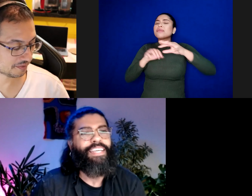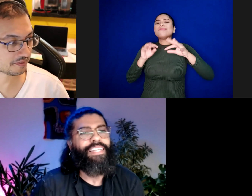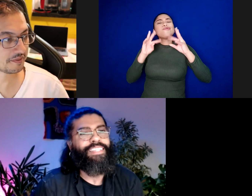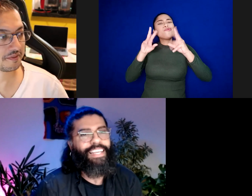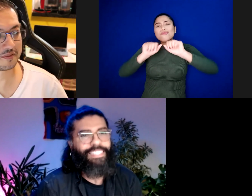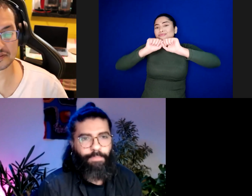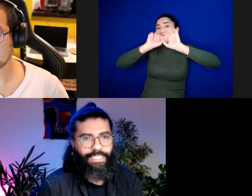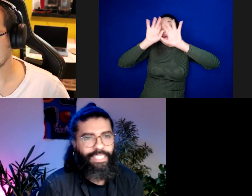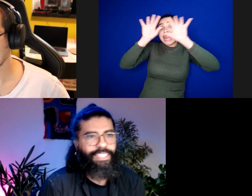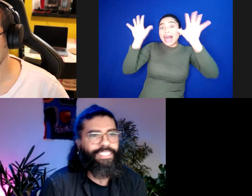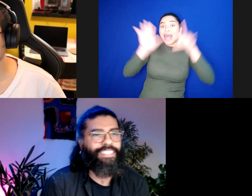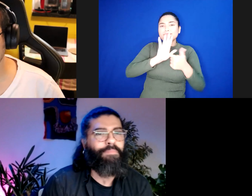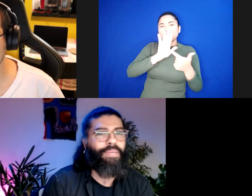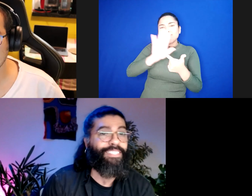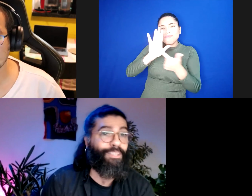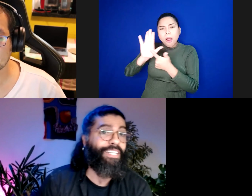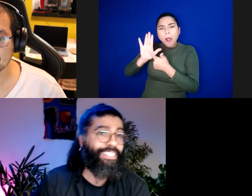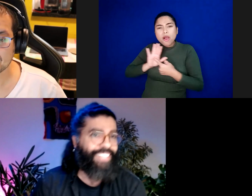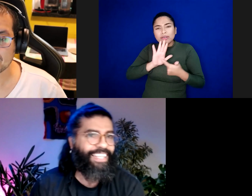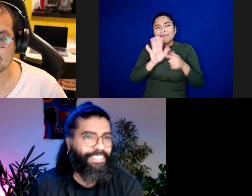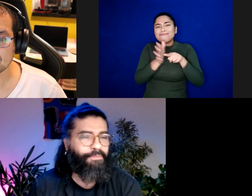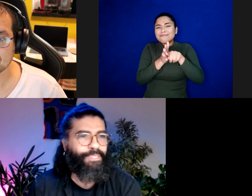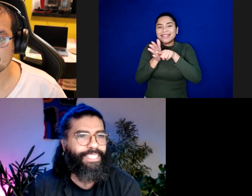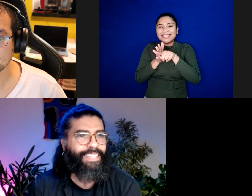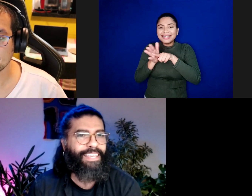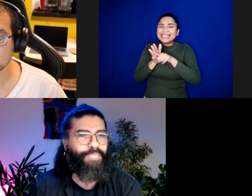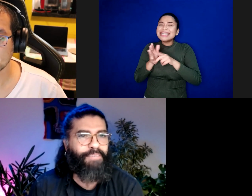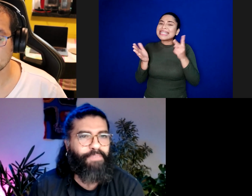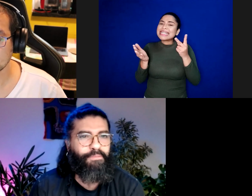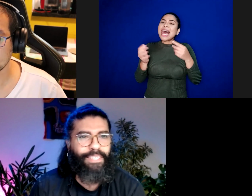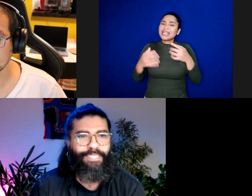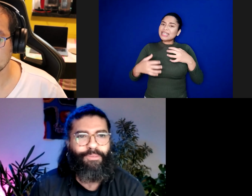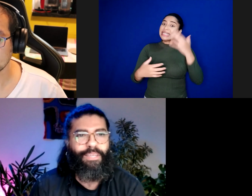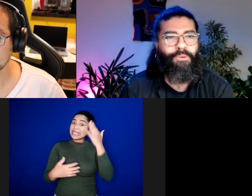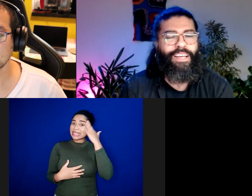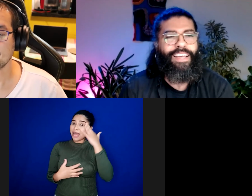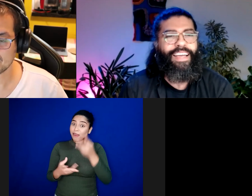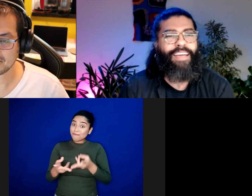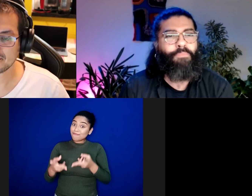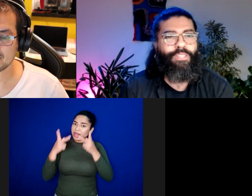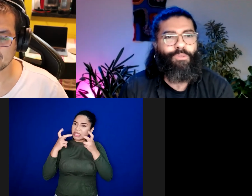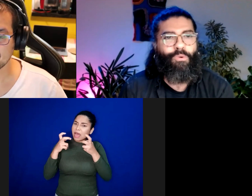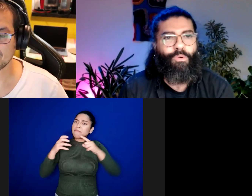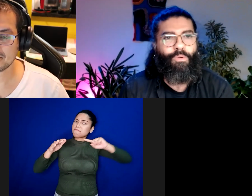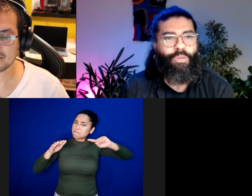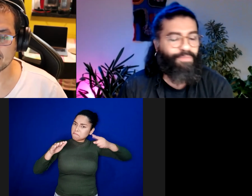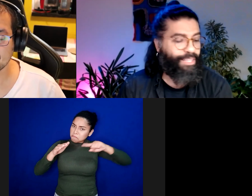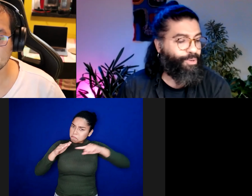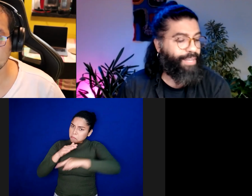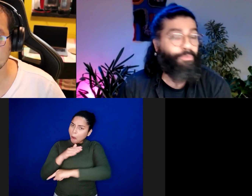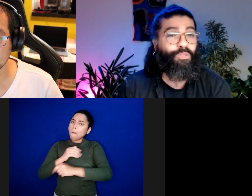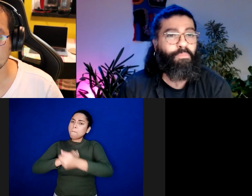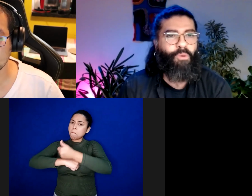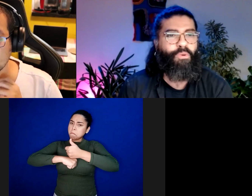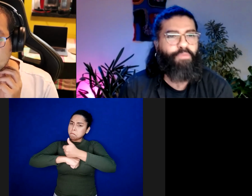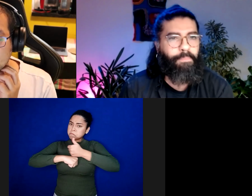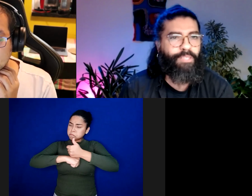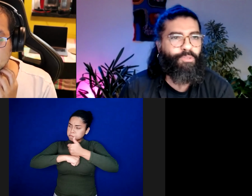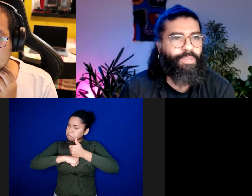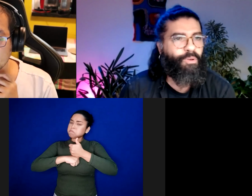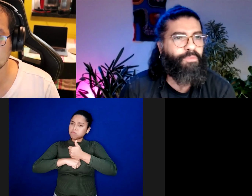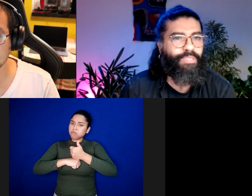que você tem dessas pesquisas da imersão que a gente sente que você tem que você vive isso então é muito motivador é